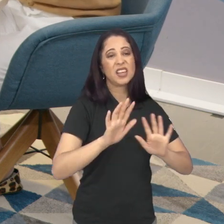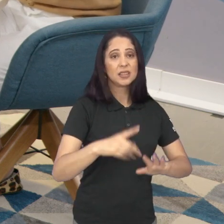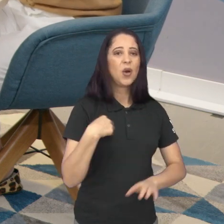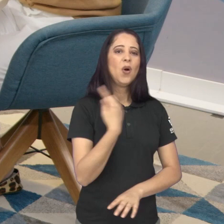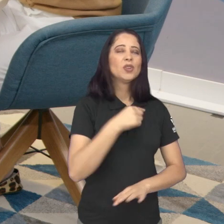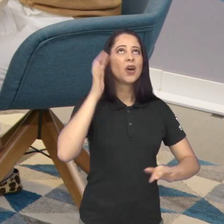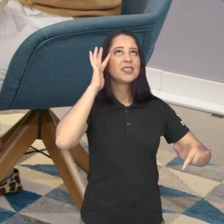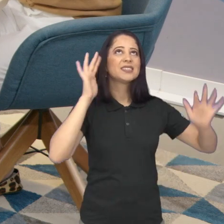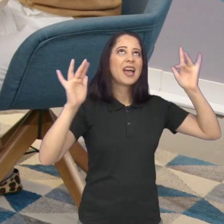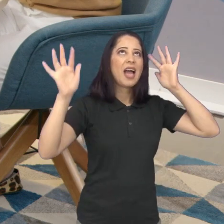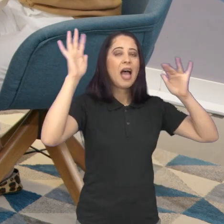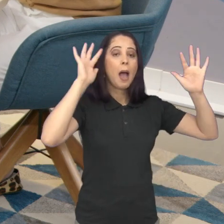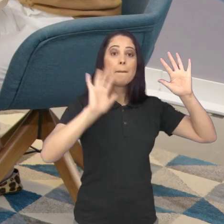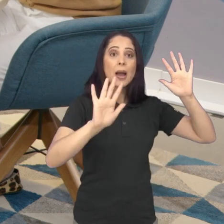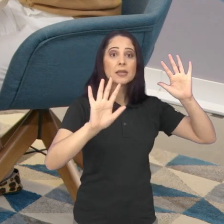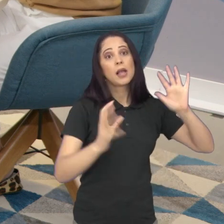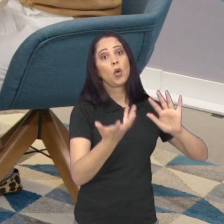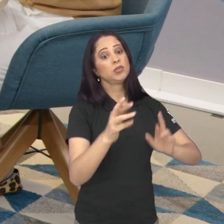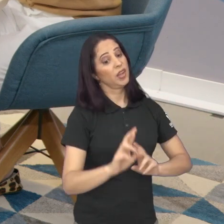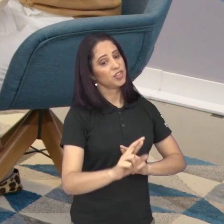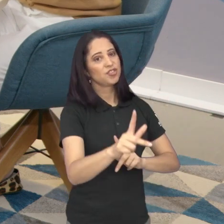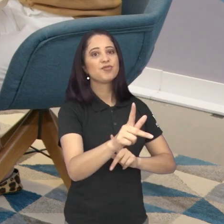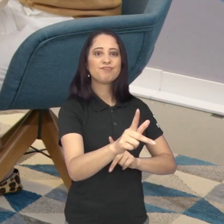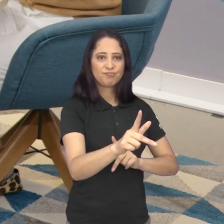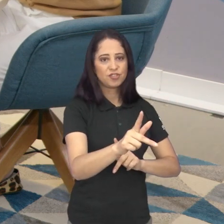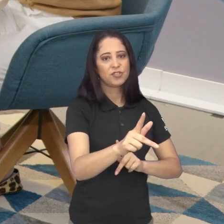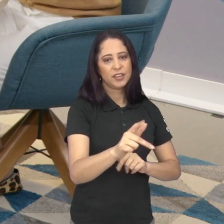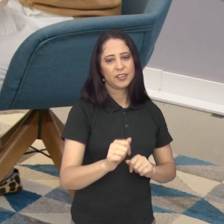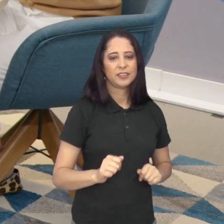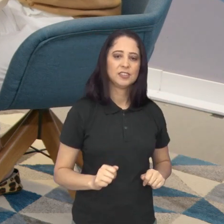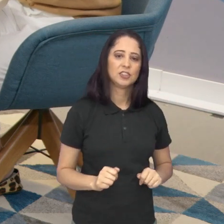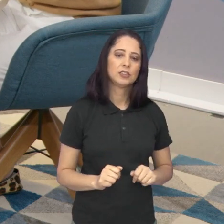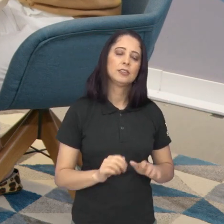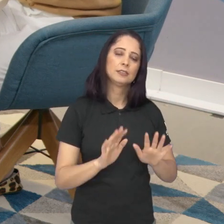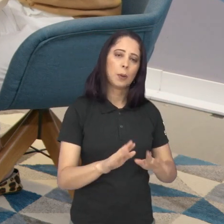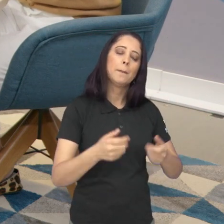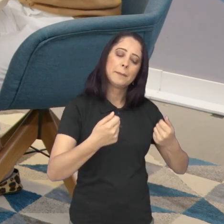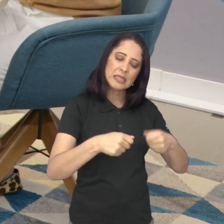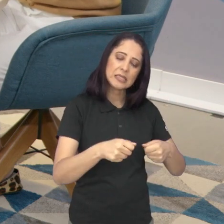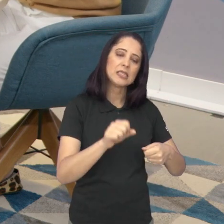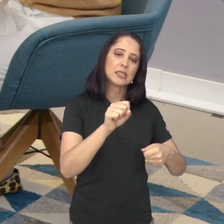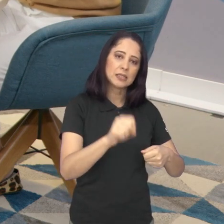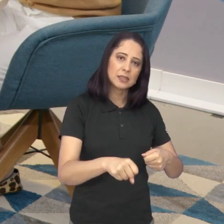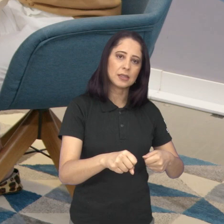a gente sonhou ou planejou, né? Às vezes é melhor, mas não exatamente daquele Sim. jeito. Então